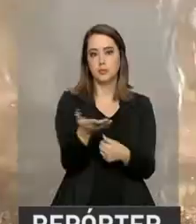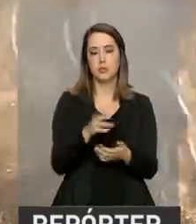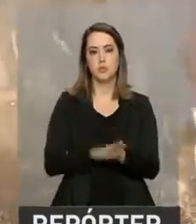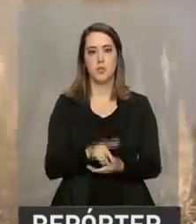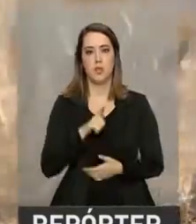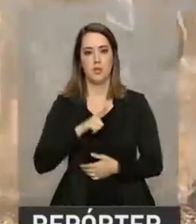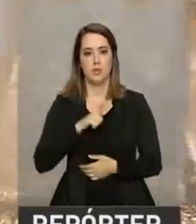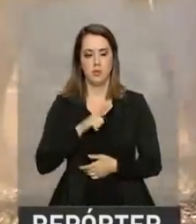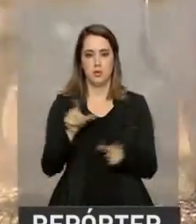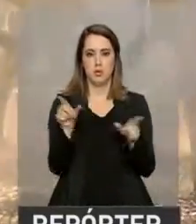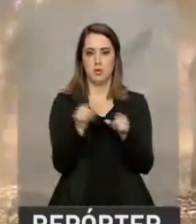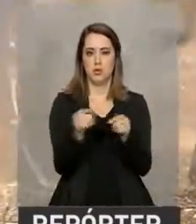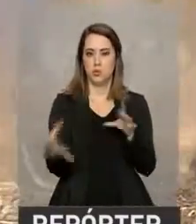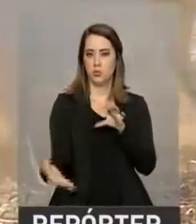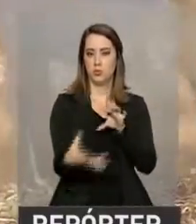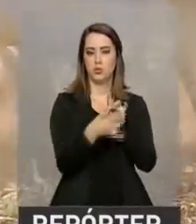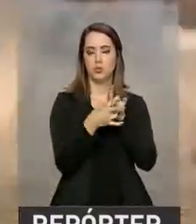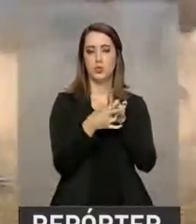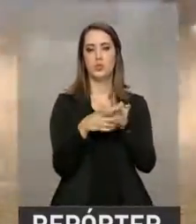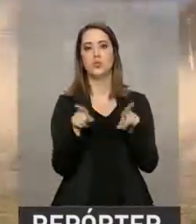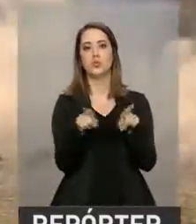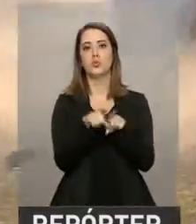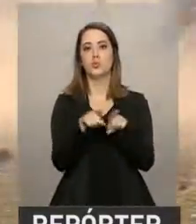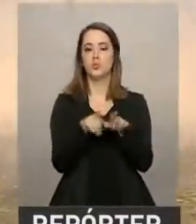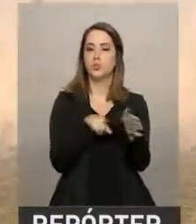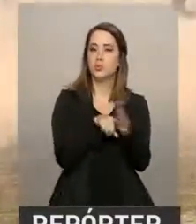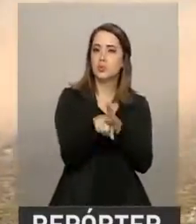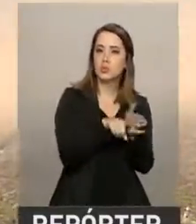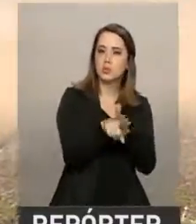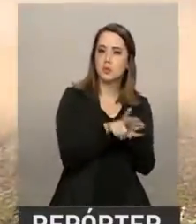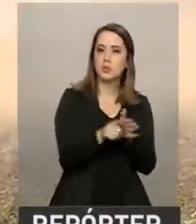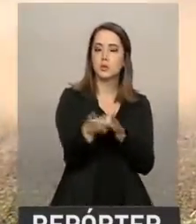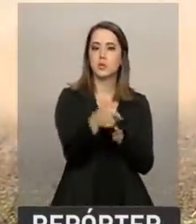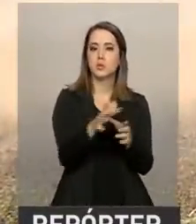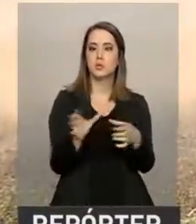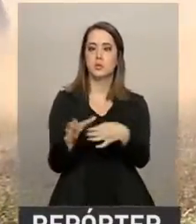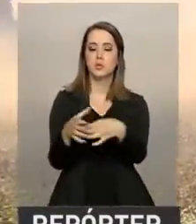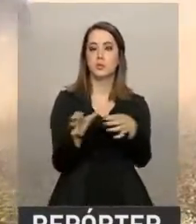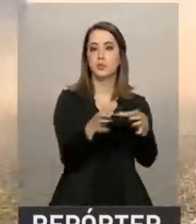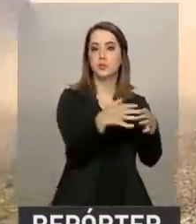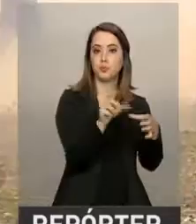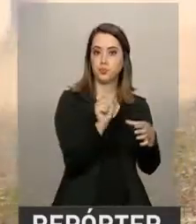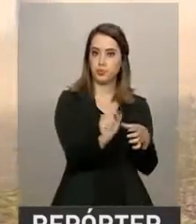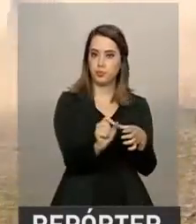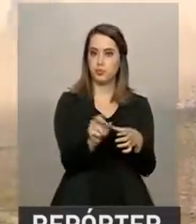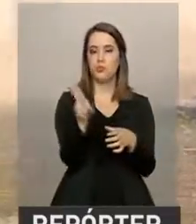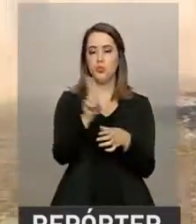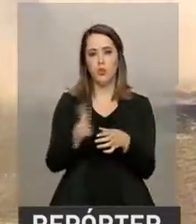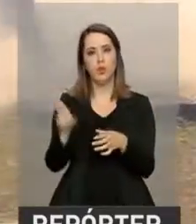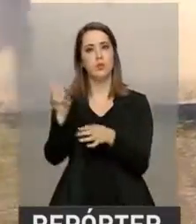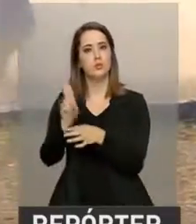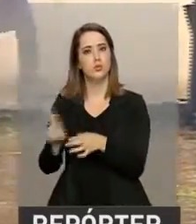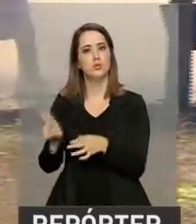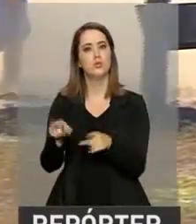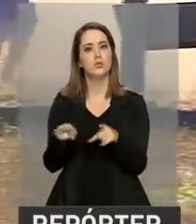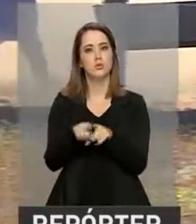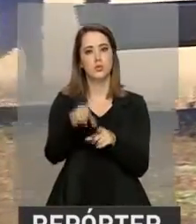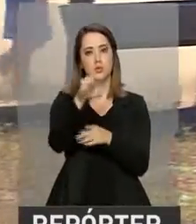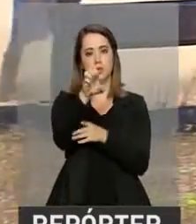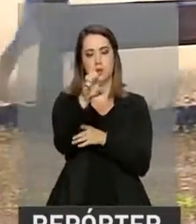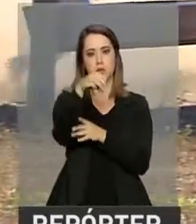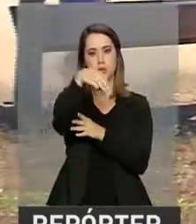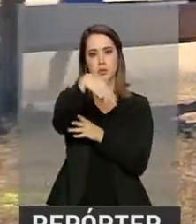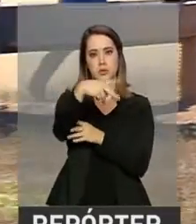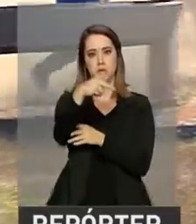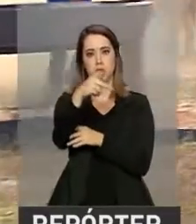em parceria com as universidades estaduais de campinas e do mato grosso a idéia agora é que as informações sejam